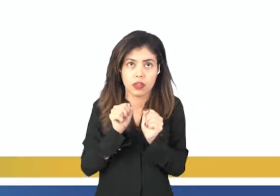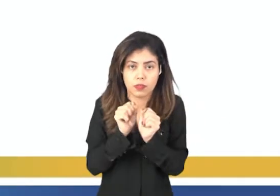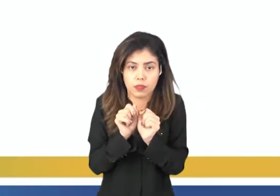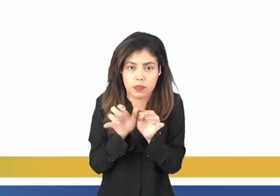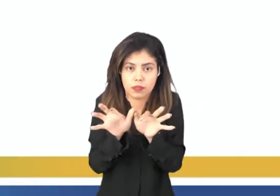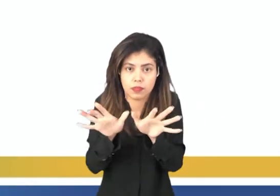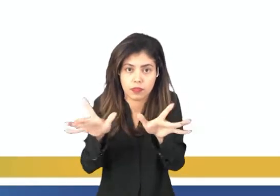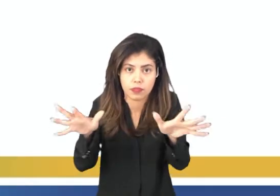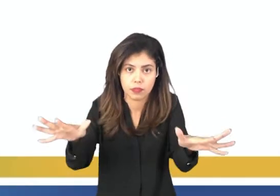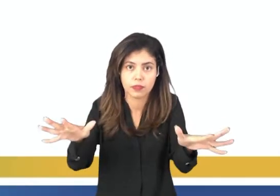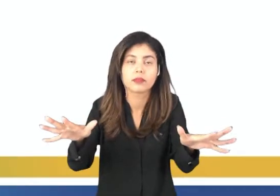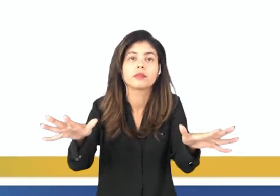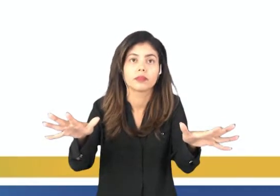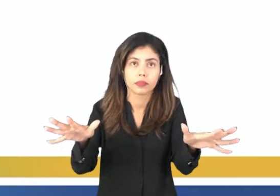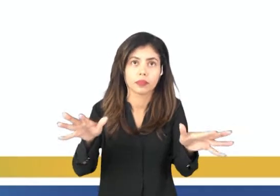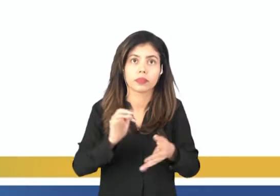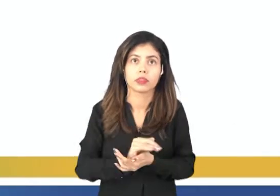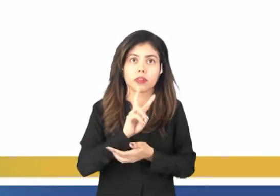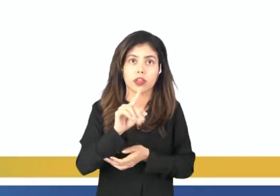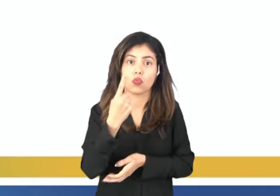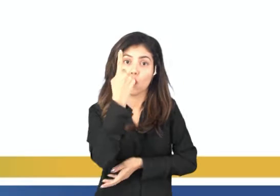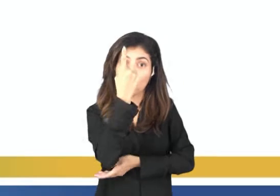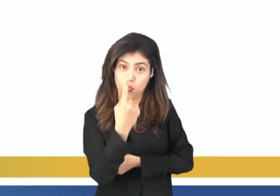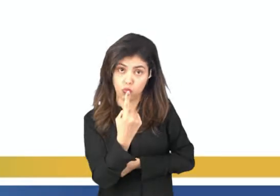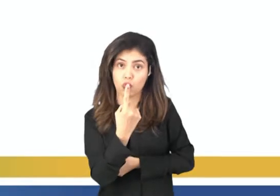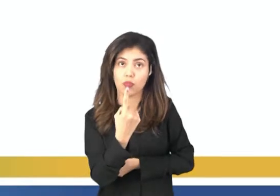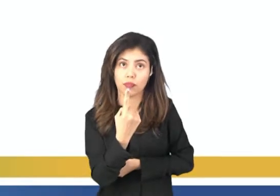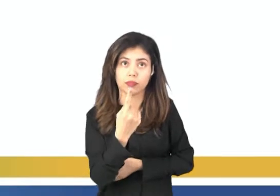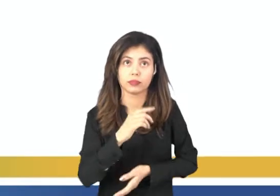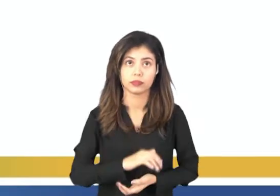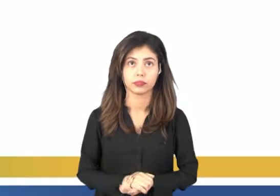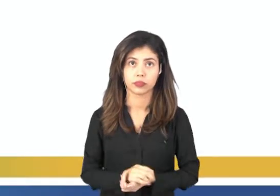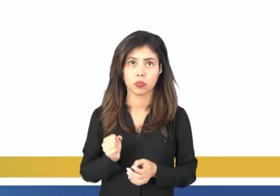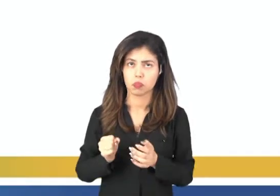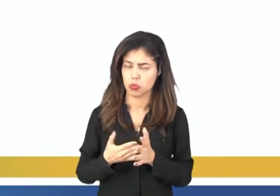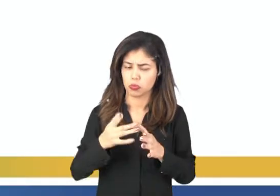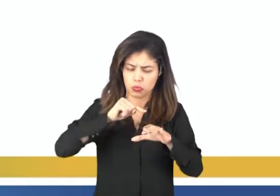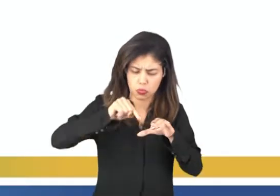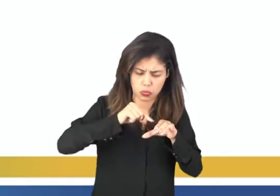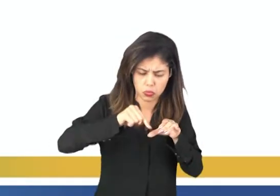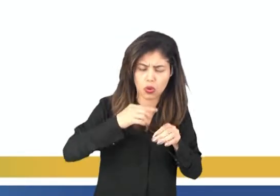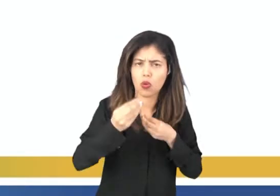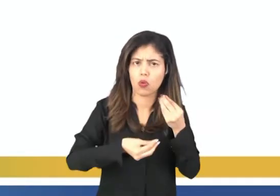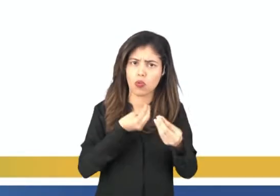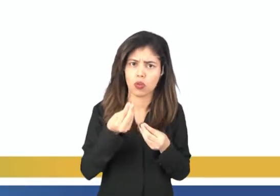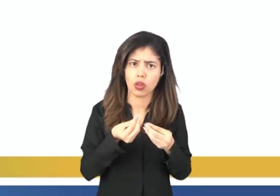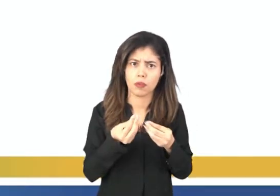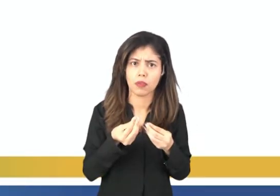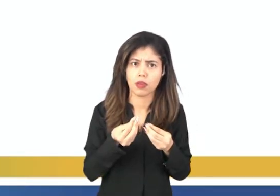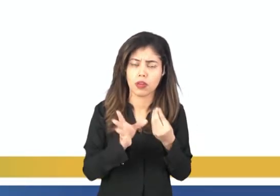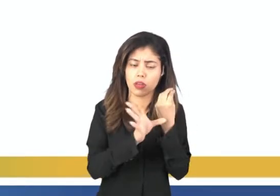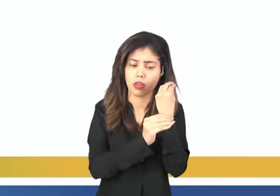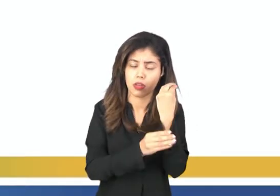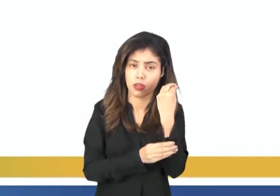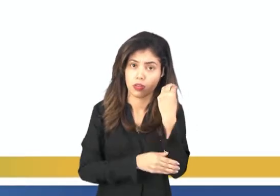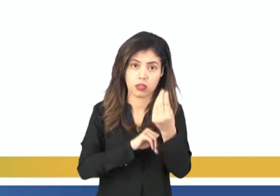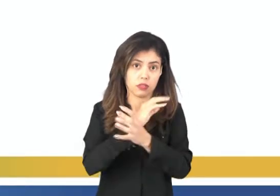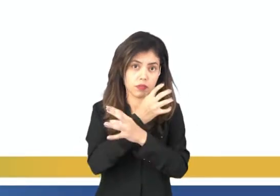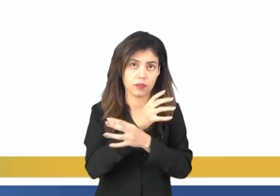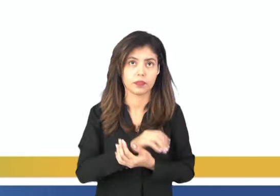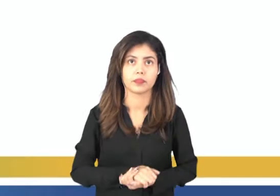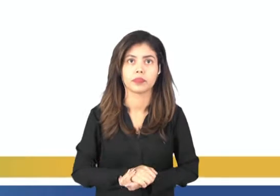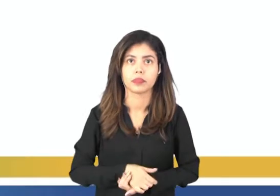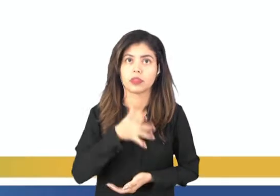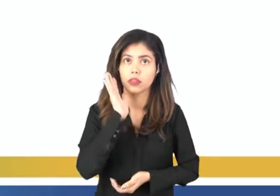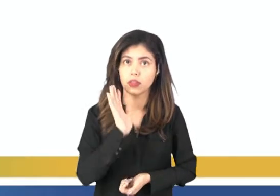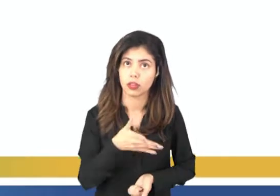ramificados tá E vai ter apenas um ou dois núcleos não vai ter tantos uma coisa assim como a do tecido muscular estriado esquelético